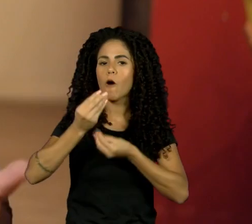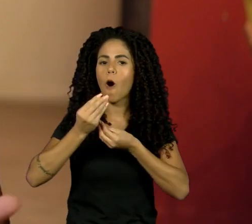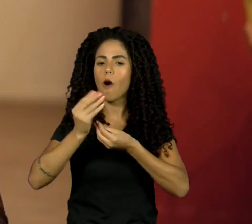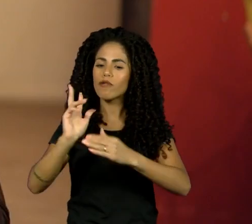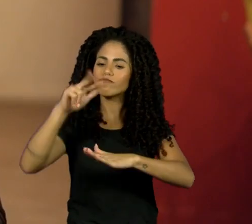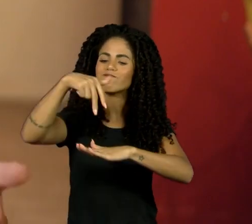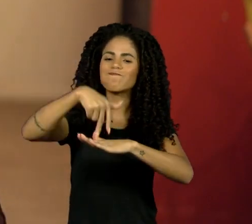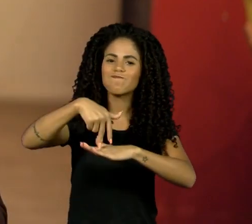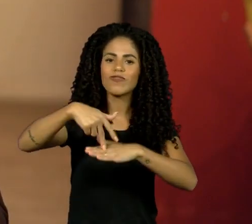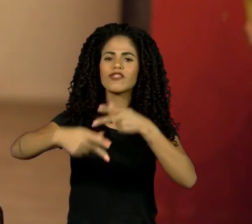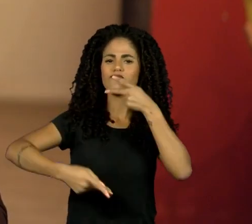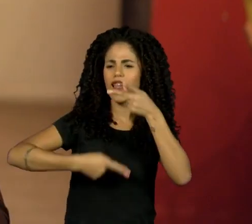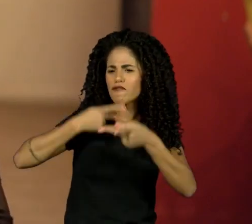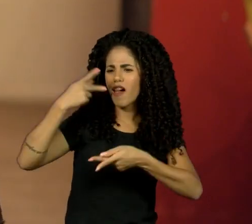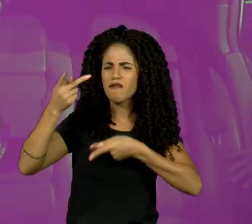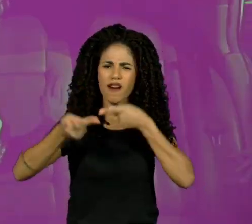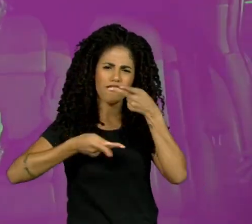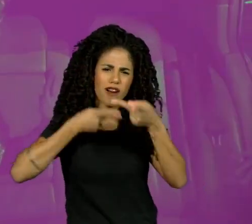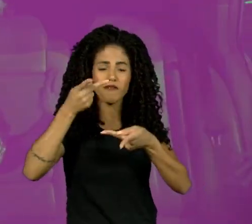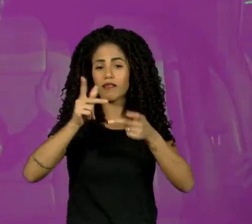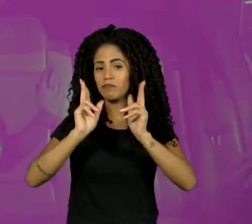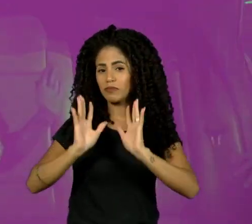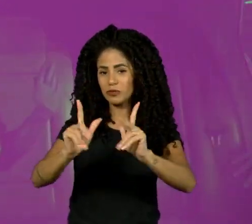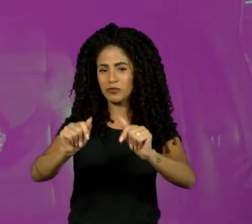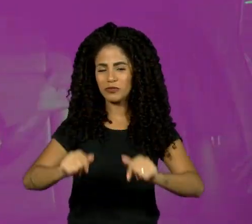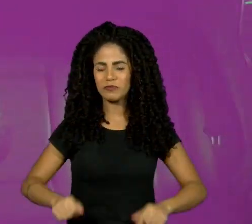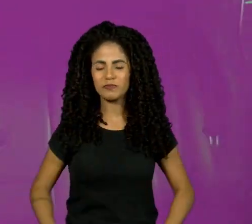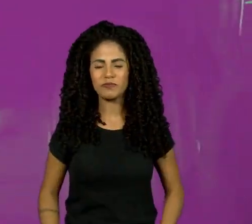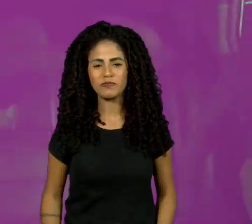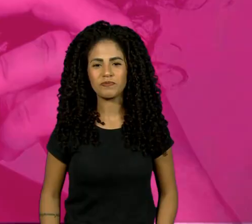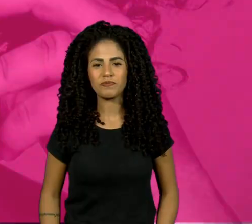e Má de Maíra não é Má de malvada.